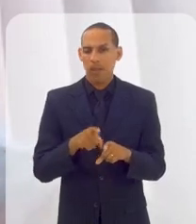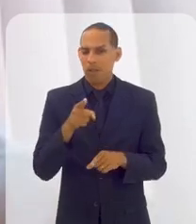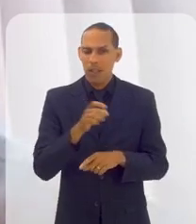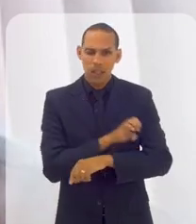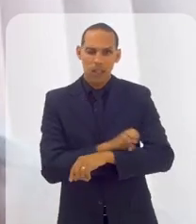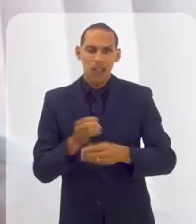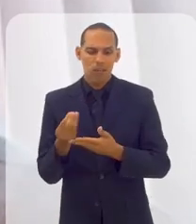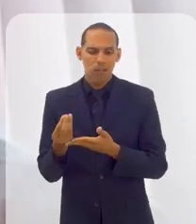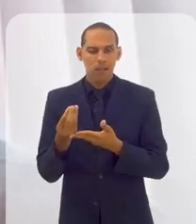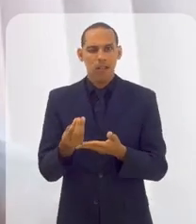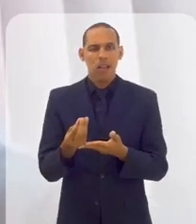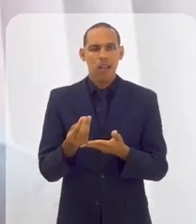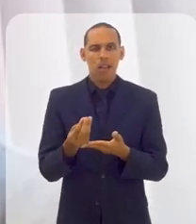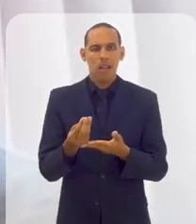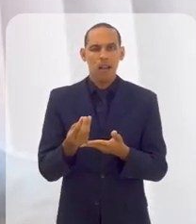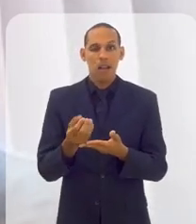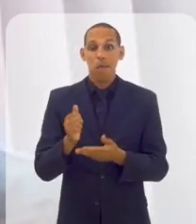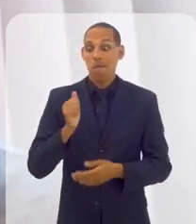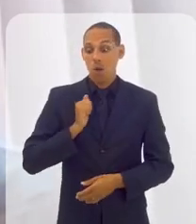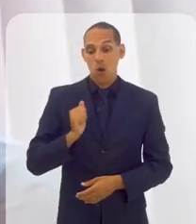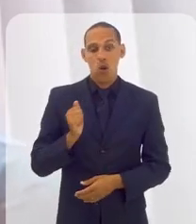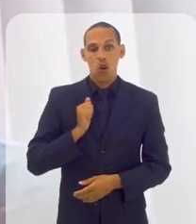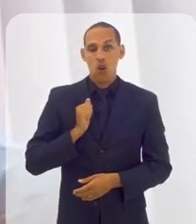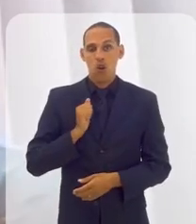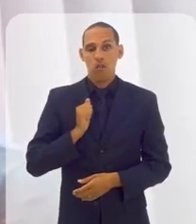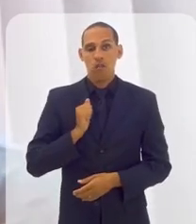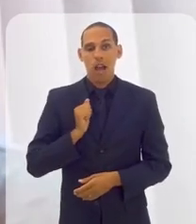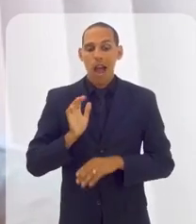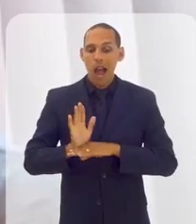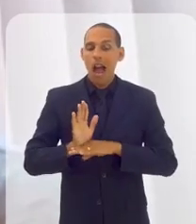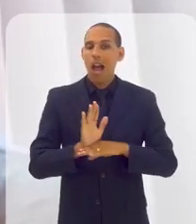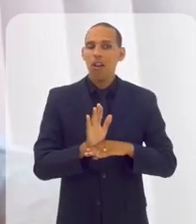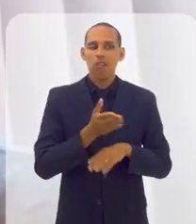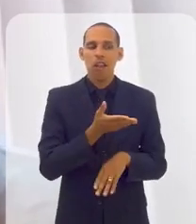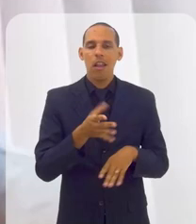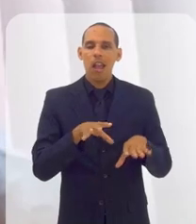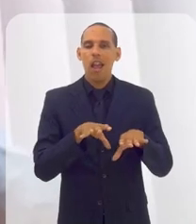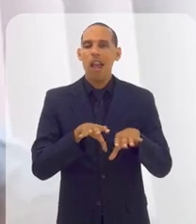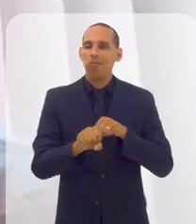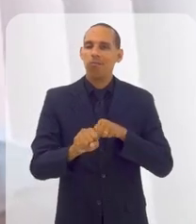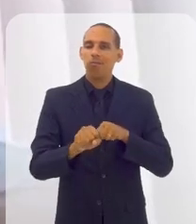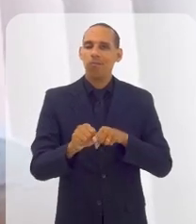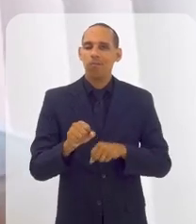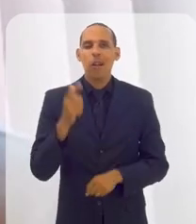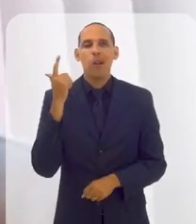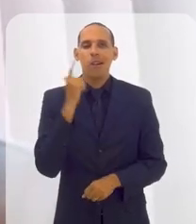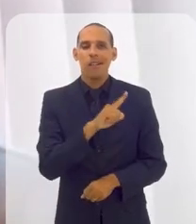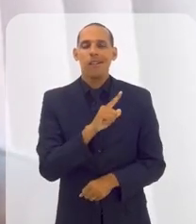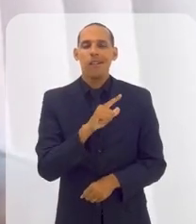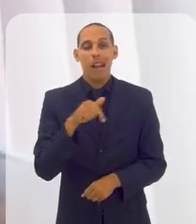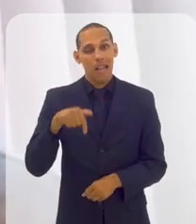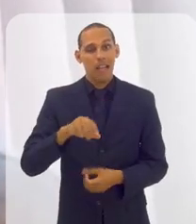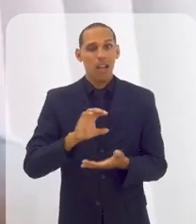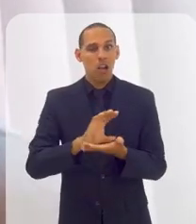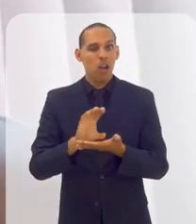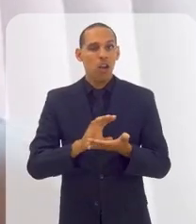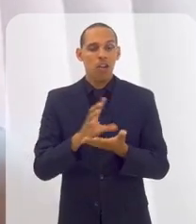com alguma bolsa mesmo pequena, você facilita a conclusão do curso de muita gente. Aqui no Conselho, nós